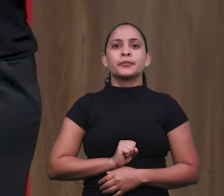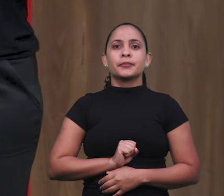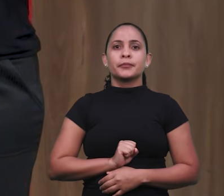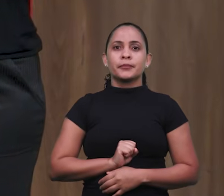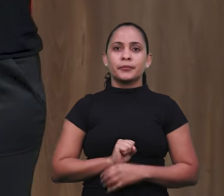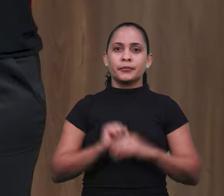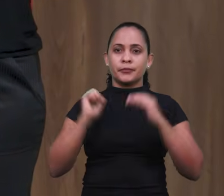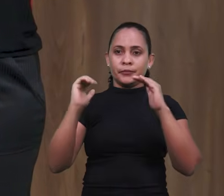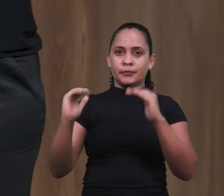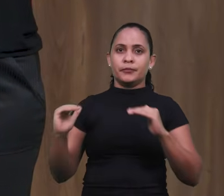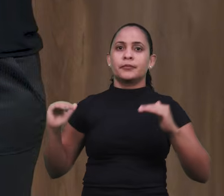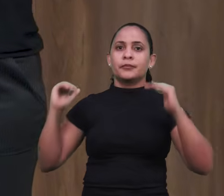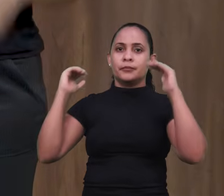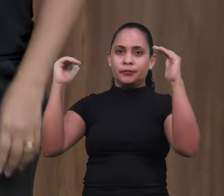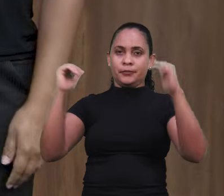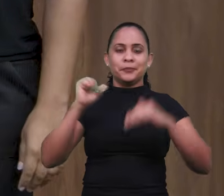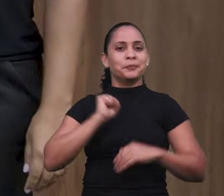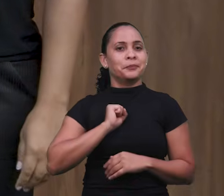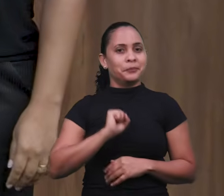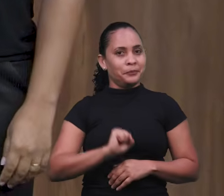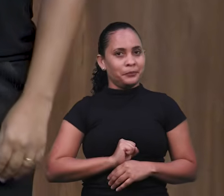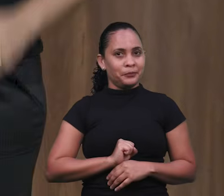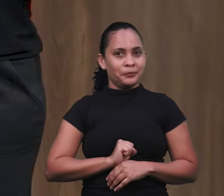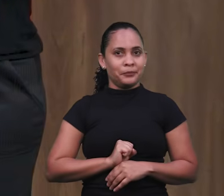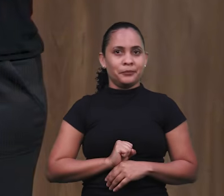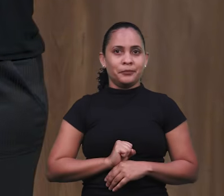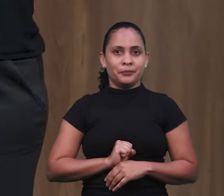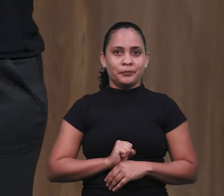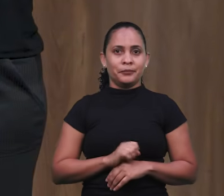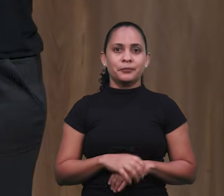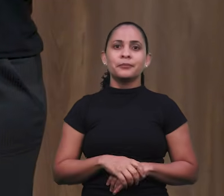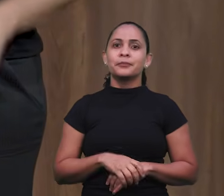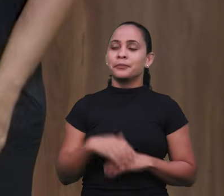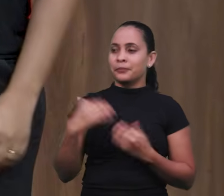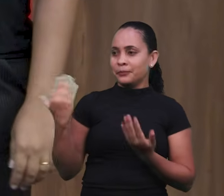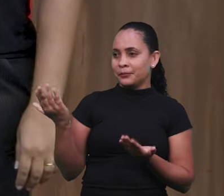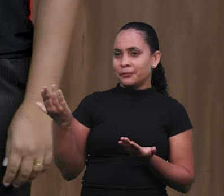Sacerdote, sumo sacerdote.